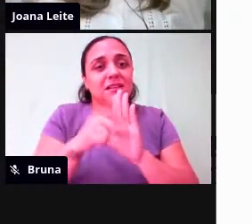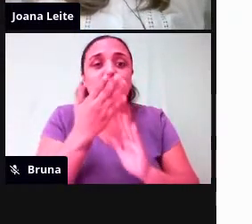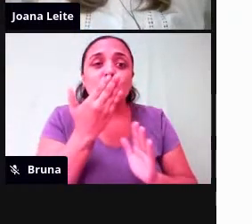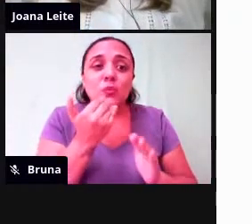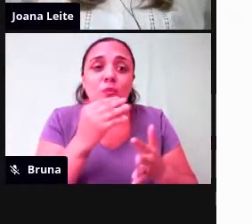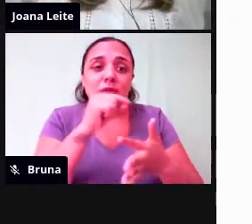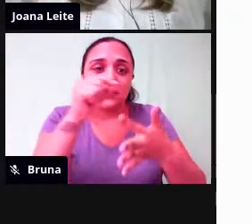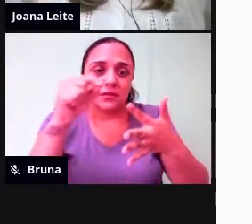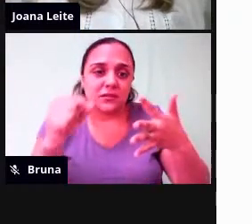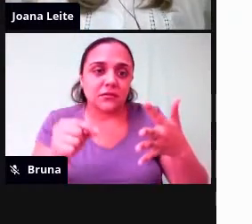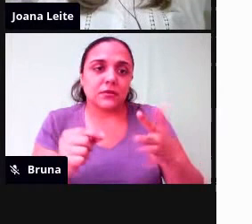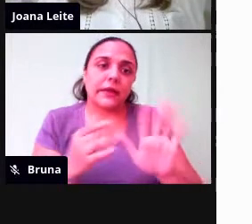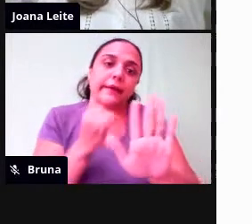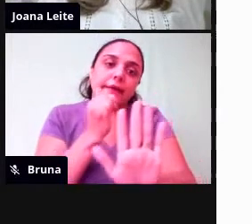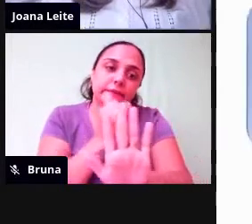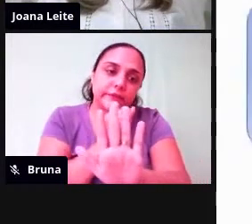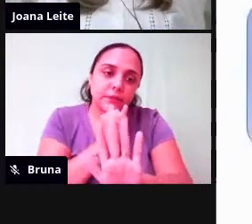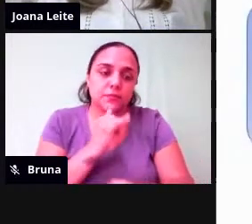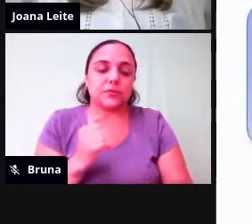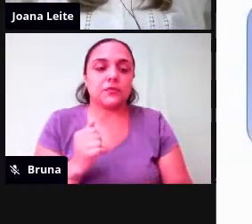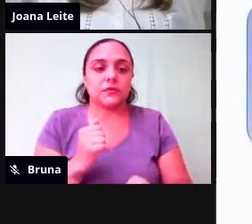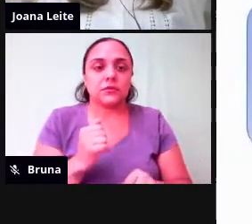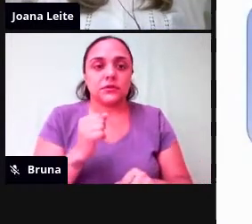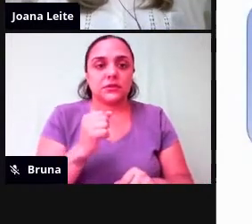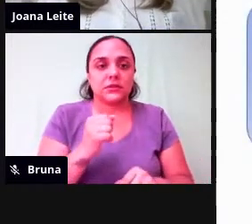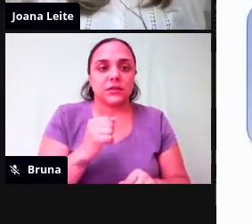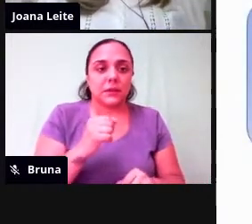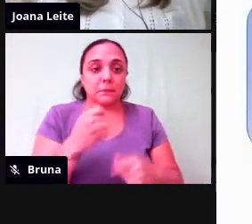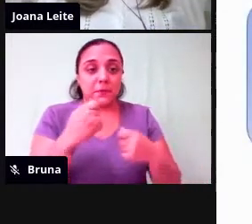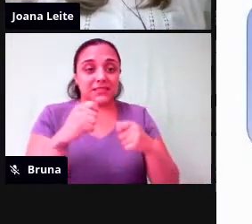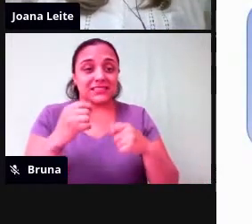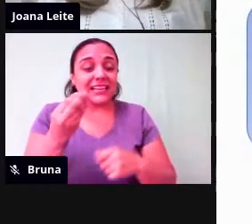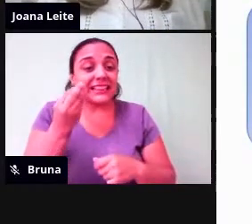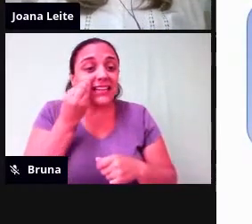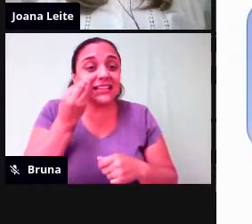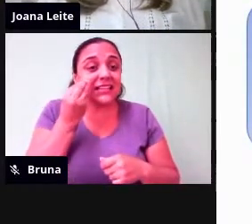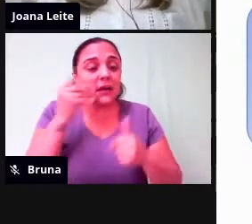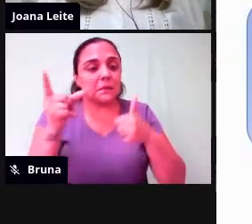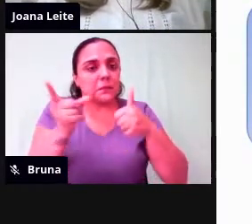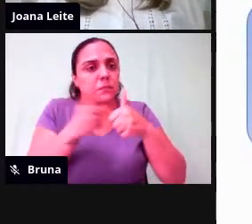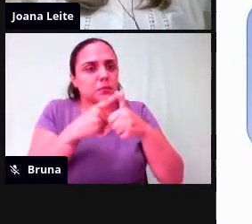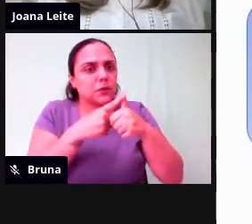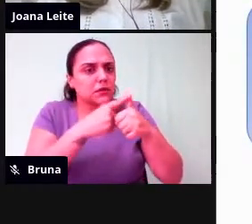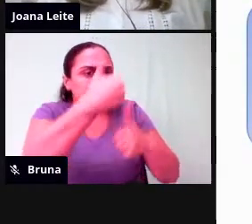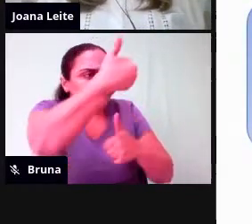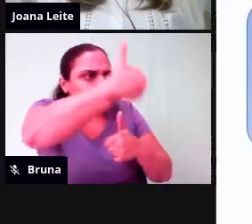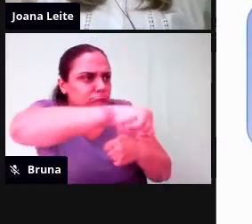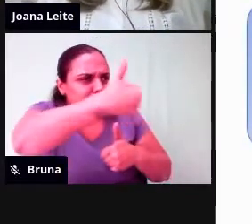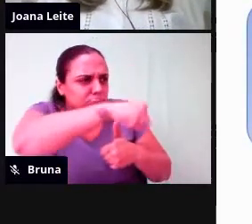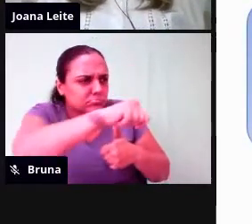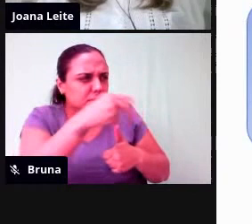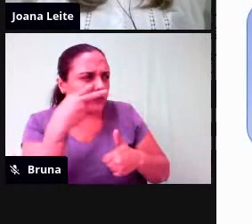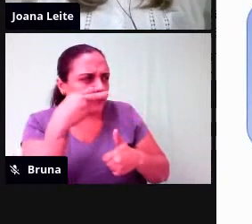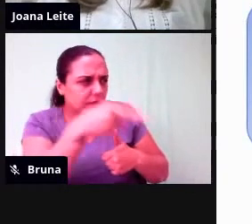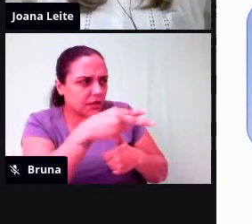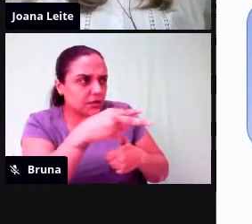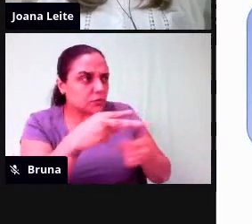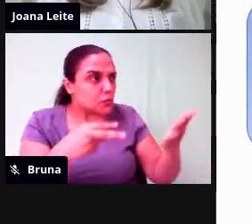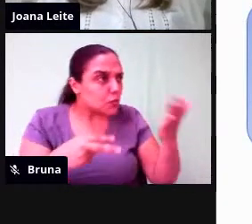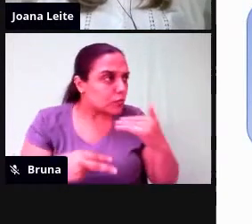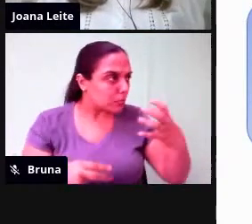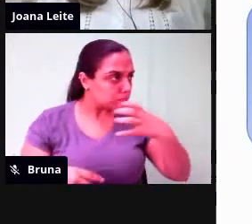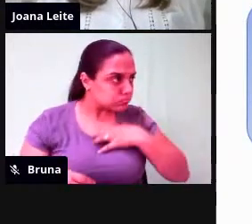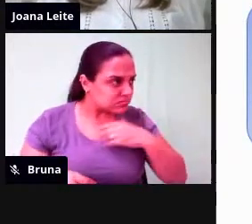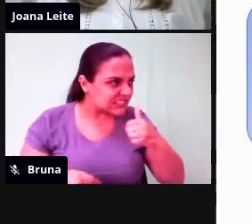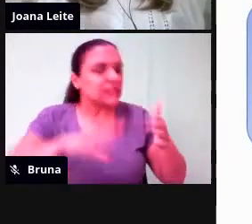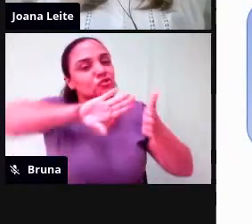são saudáveis. Então, do mesmo jeito, a gente vai retirar, mas é importante também que a gente faça depois uma reintrodução. Então, na